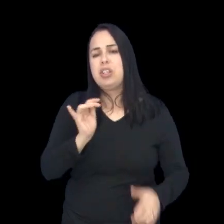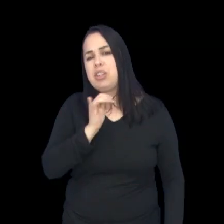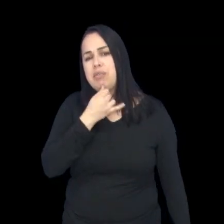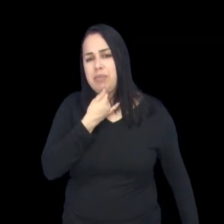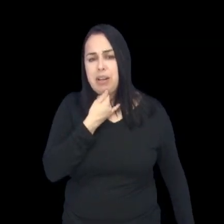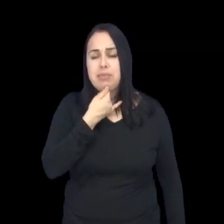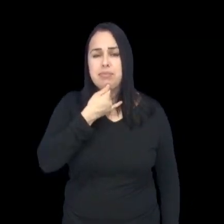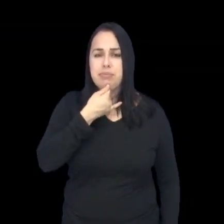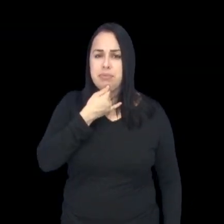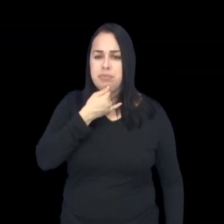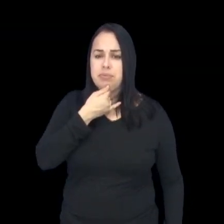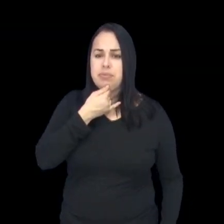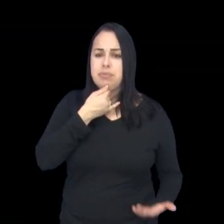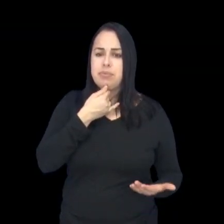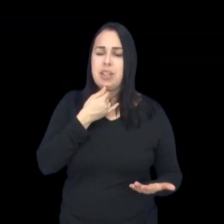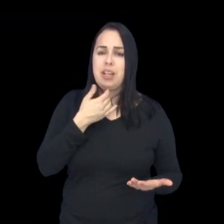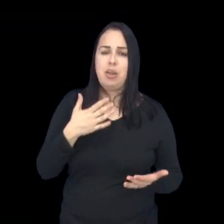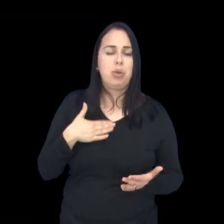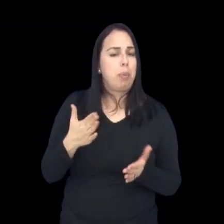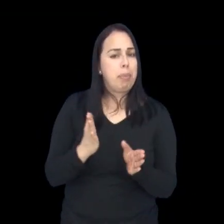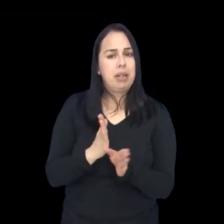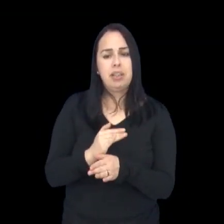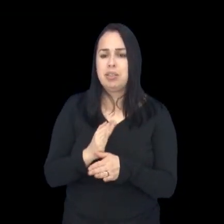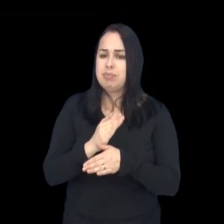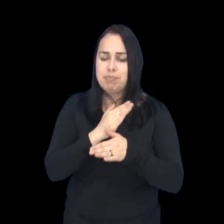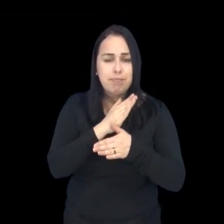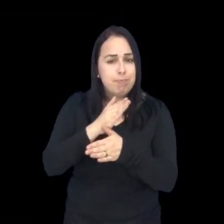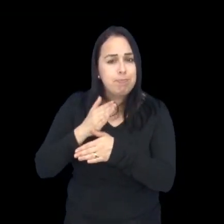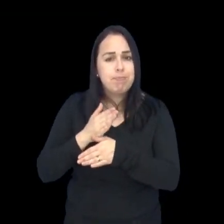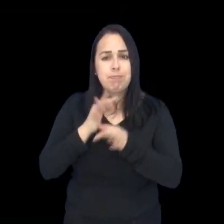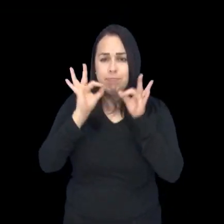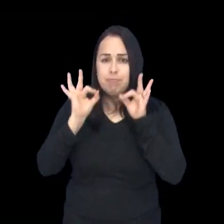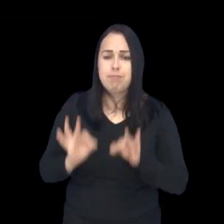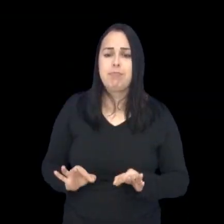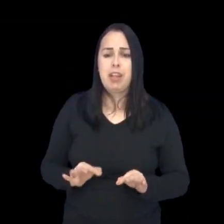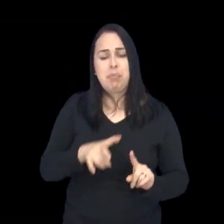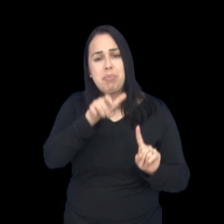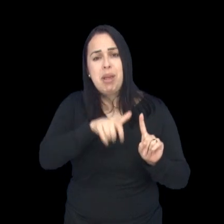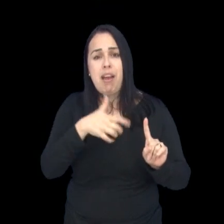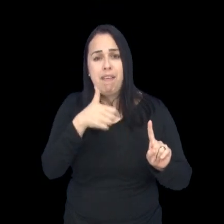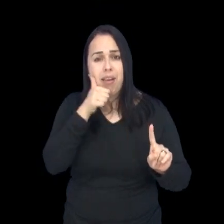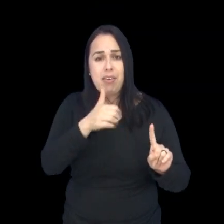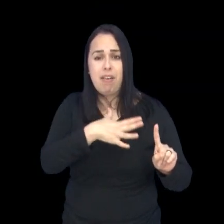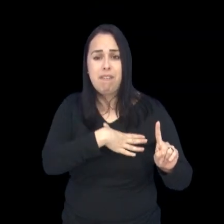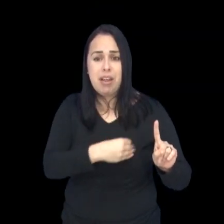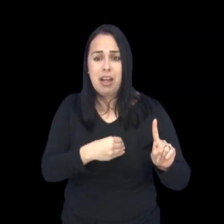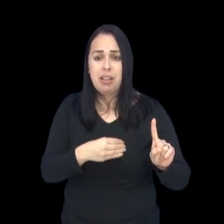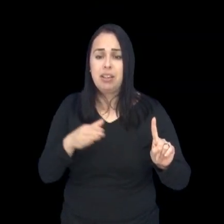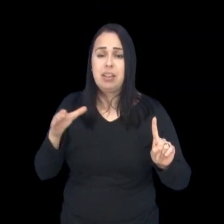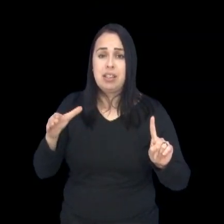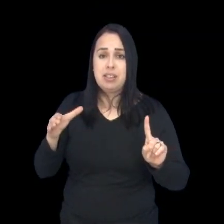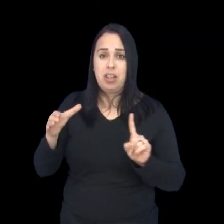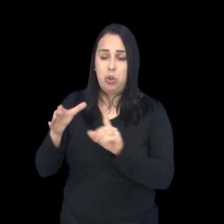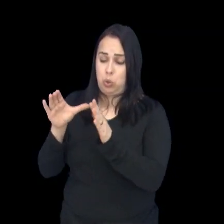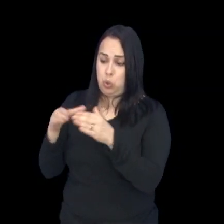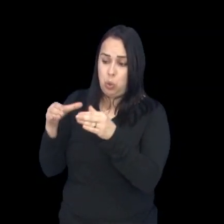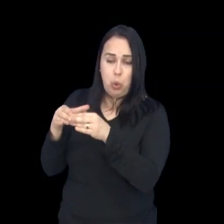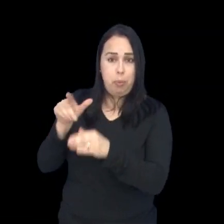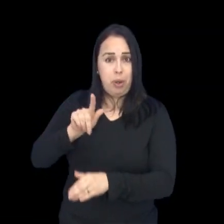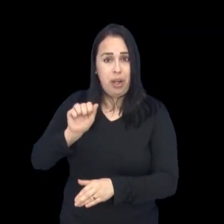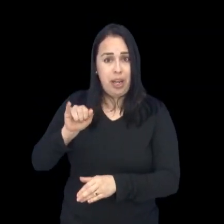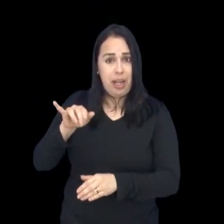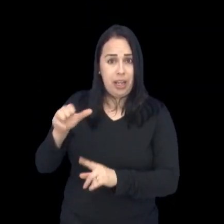infelizmente, eu fiquei meio sem chão, porque A minha filha foi desligada